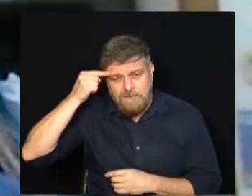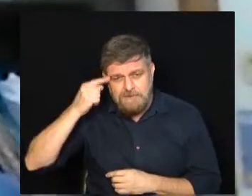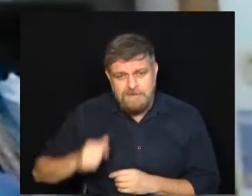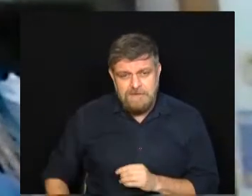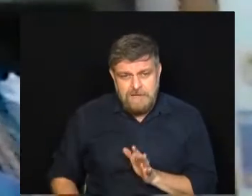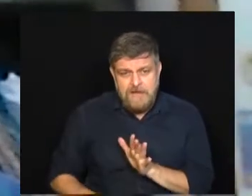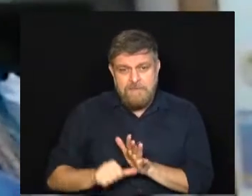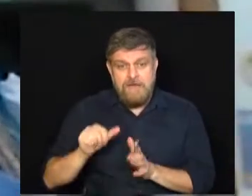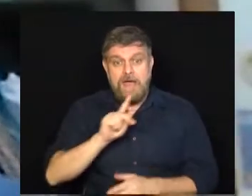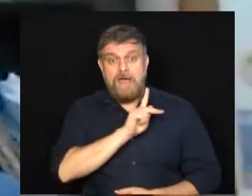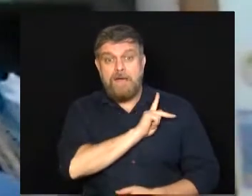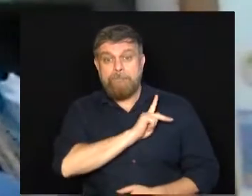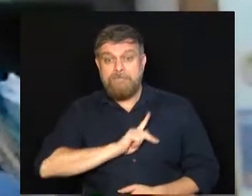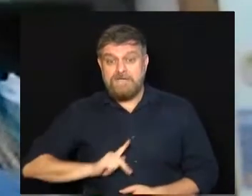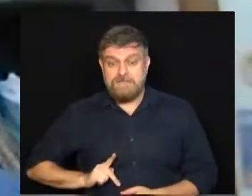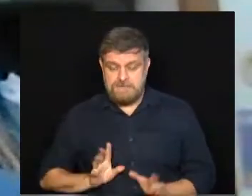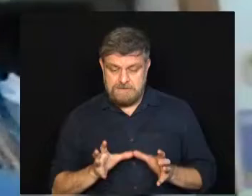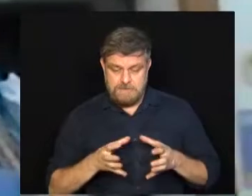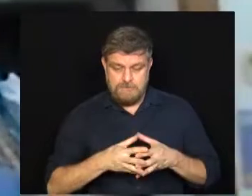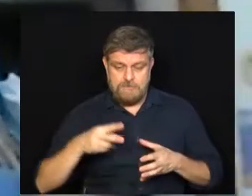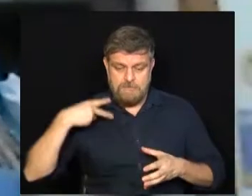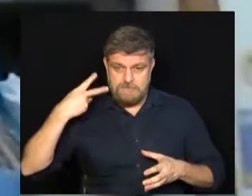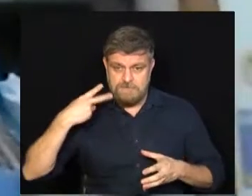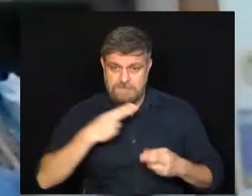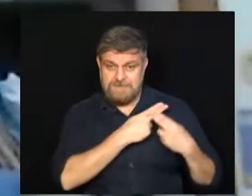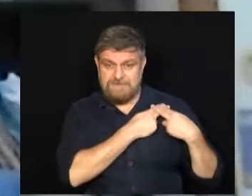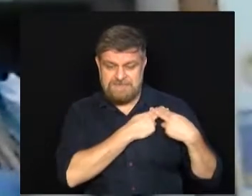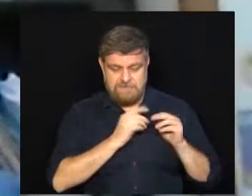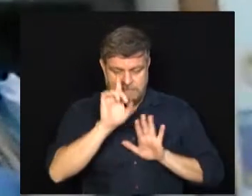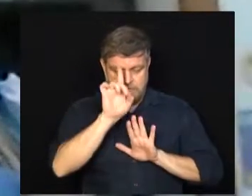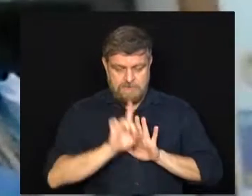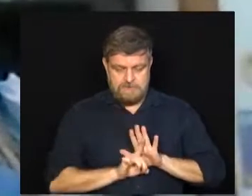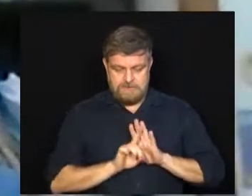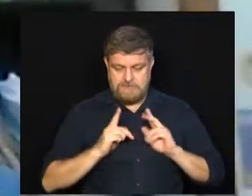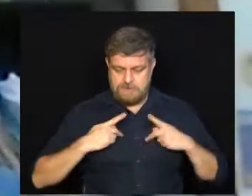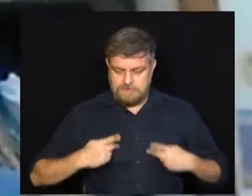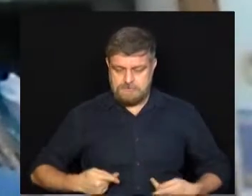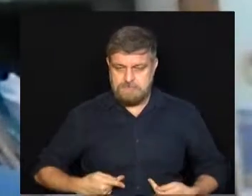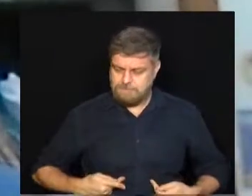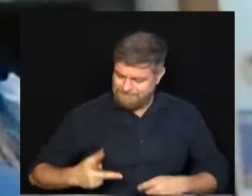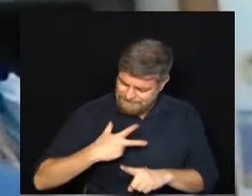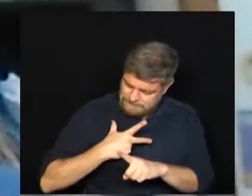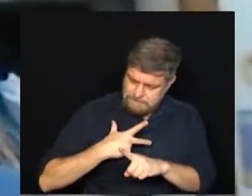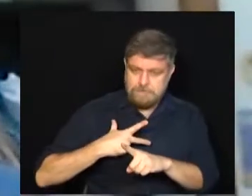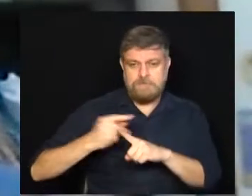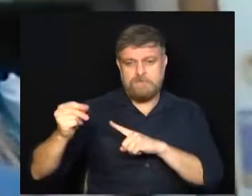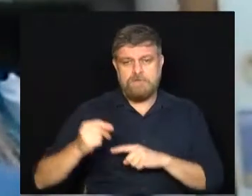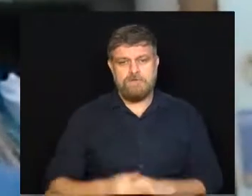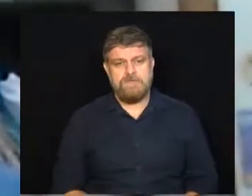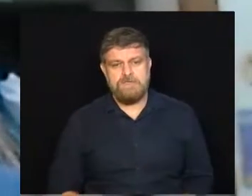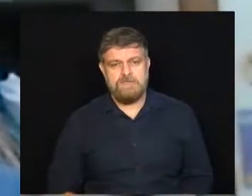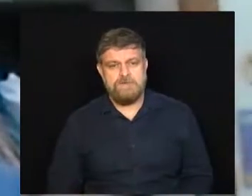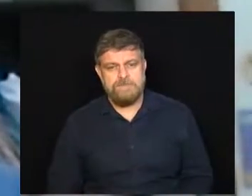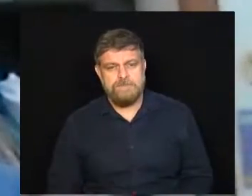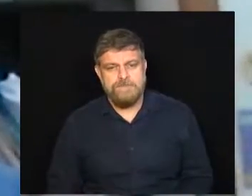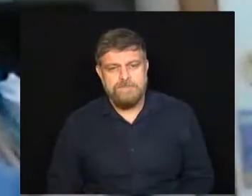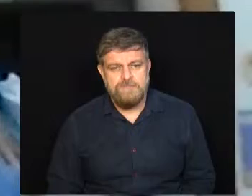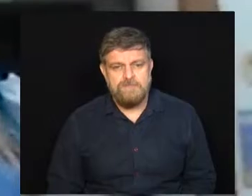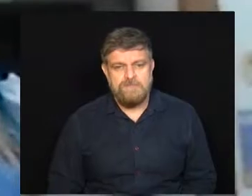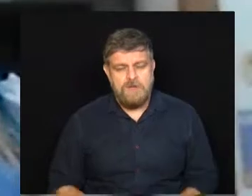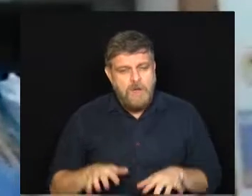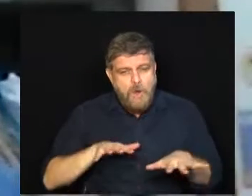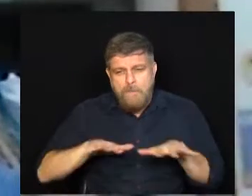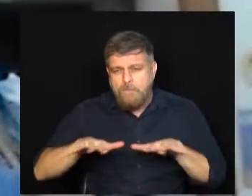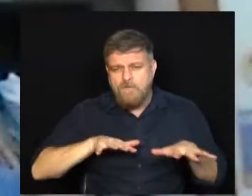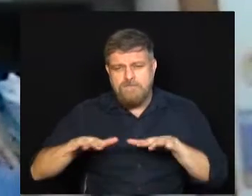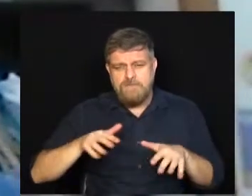presidente da Comissão de Direitos Humanos da Câmara, uma conquista, né? Não é só uma conquista de movimento qualquer